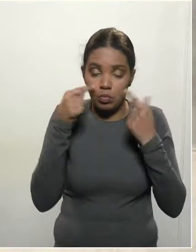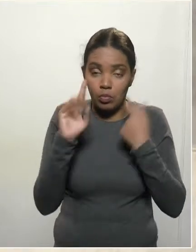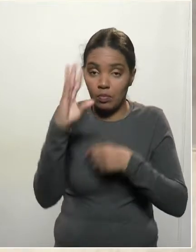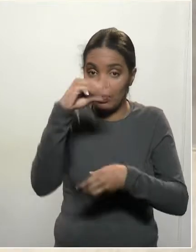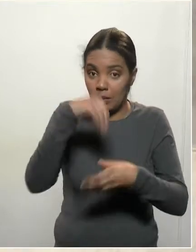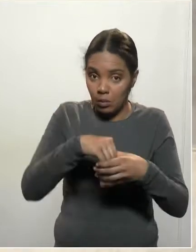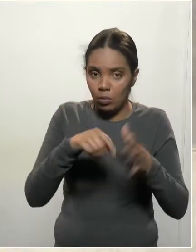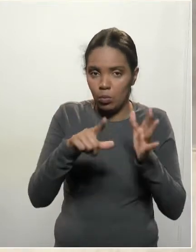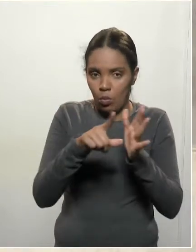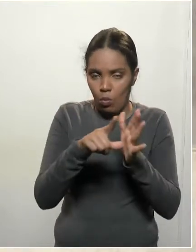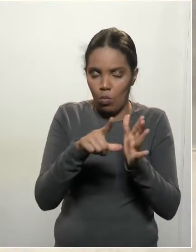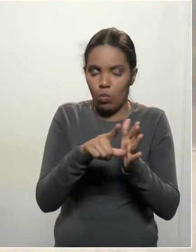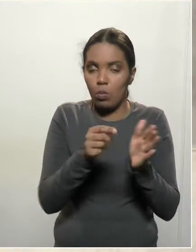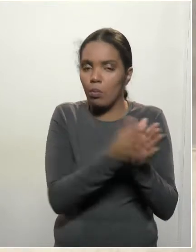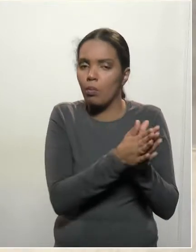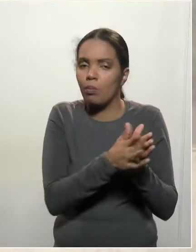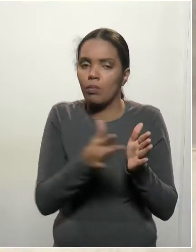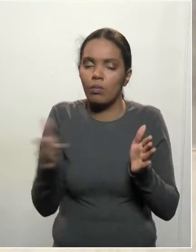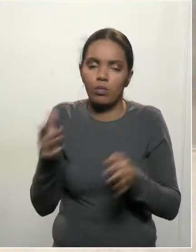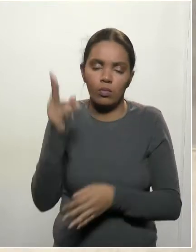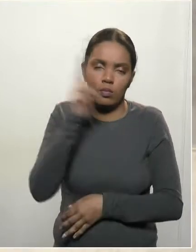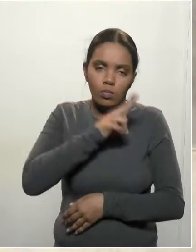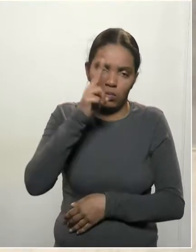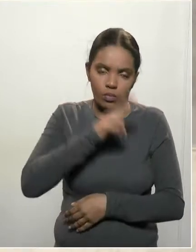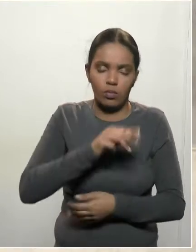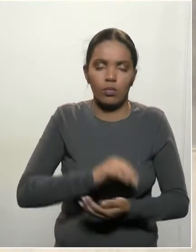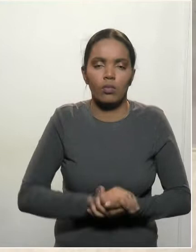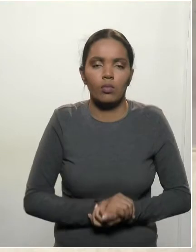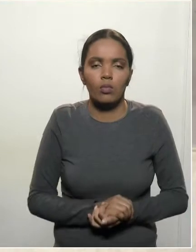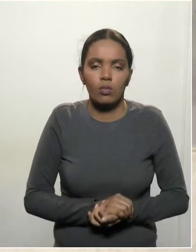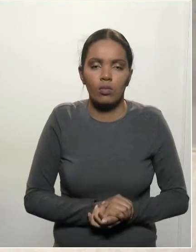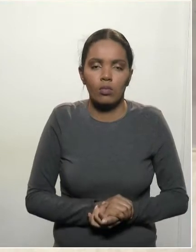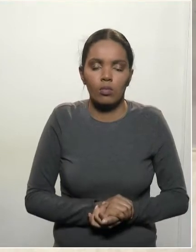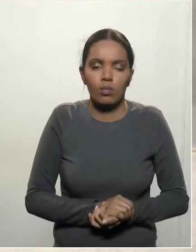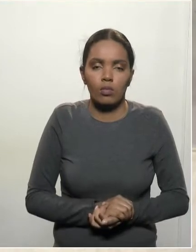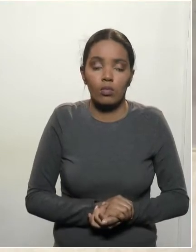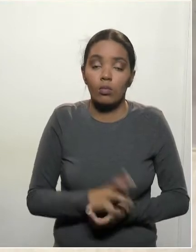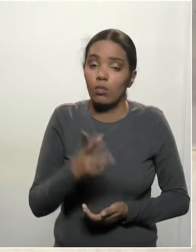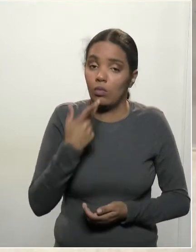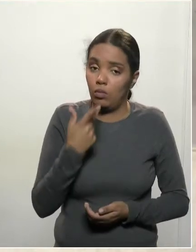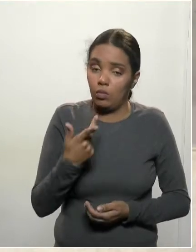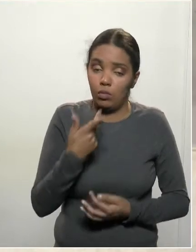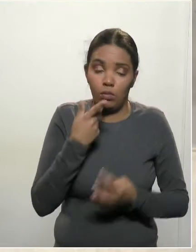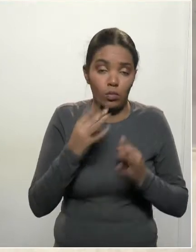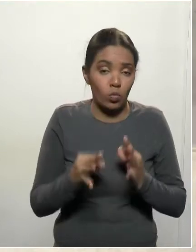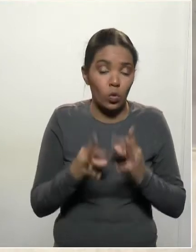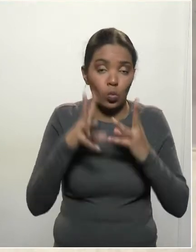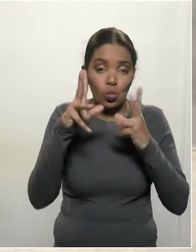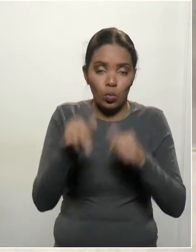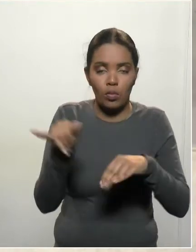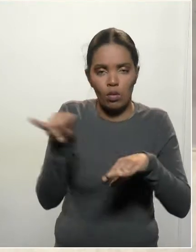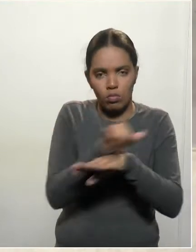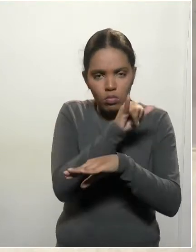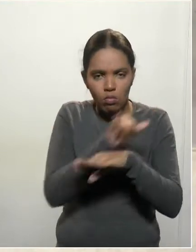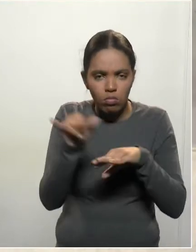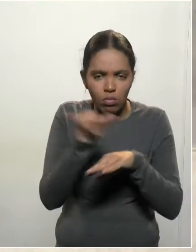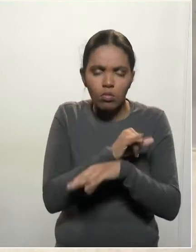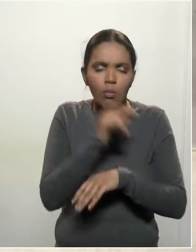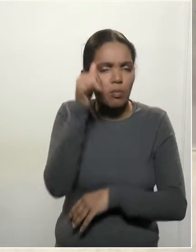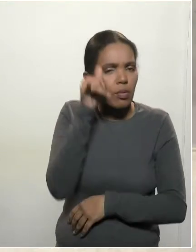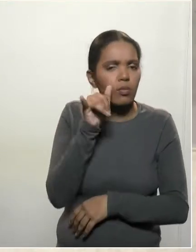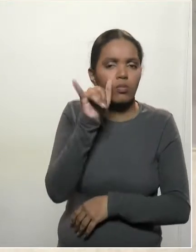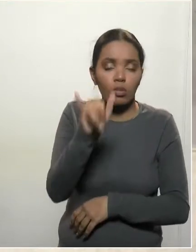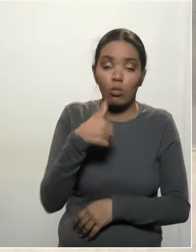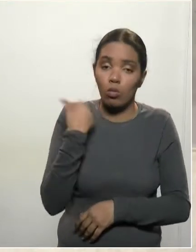febril durante o período de calamidade pública. Afirmou que todas as medidas de prevenção estão sendo